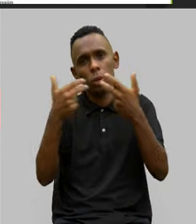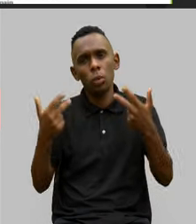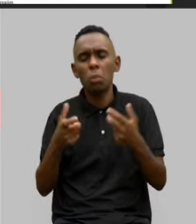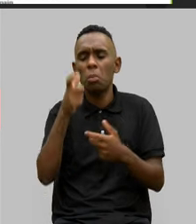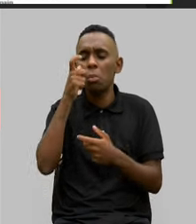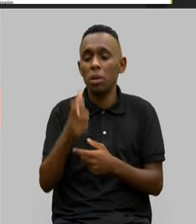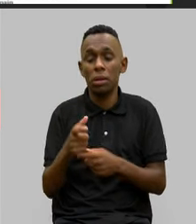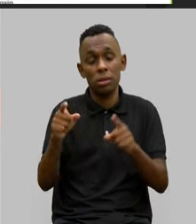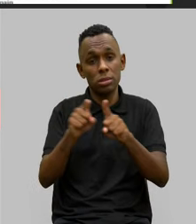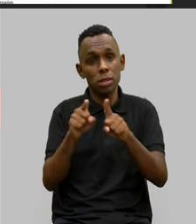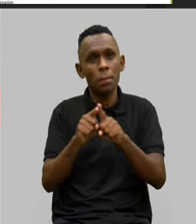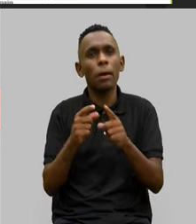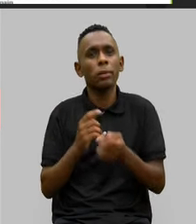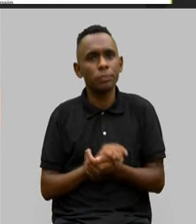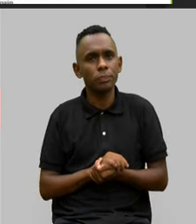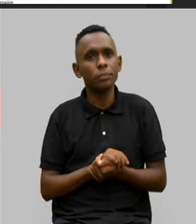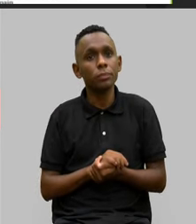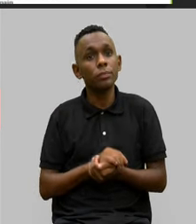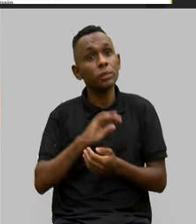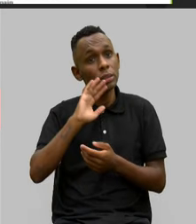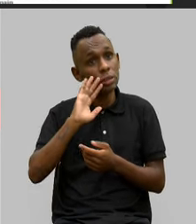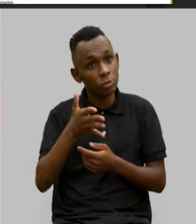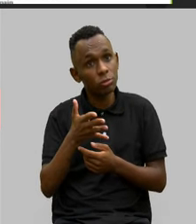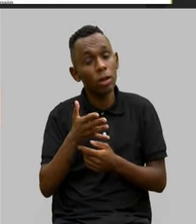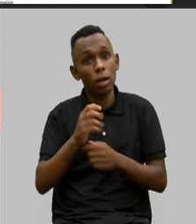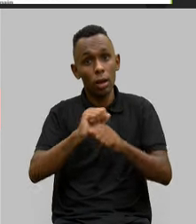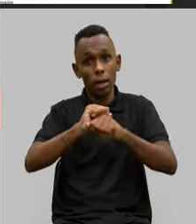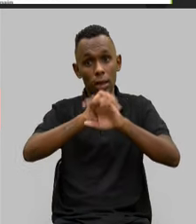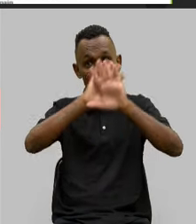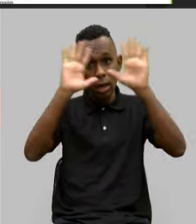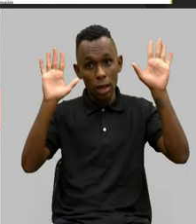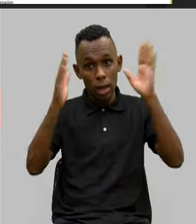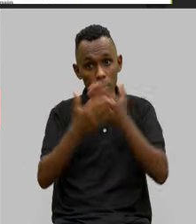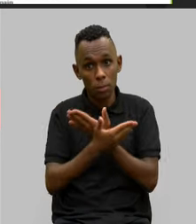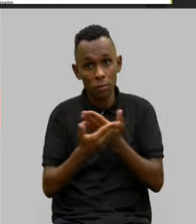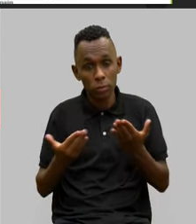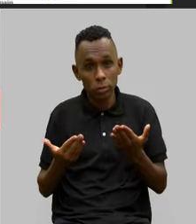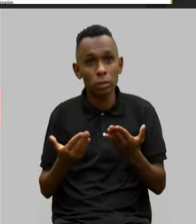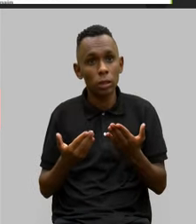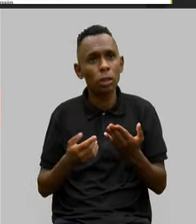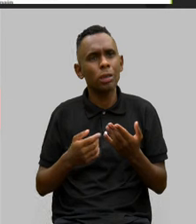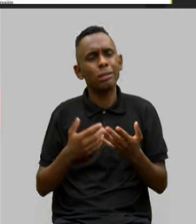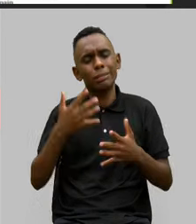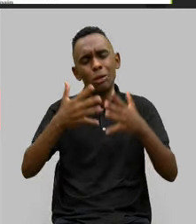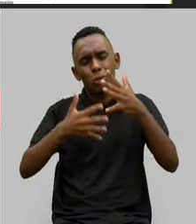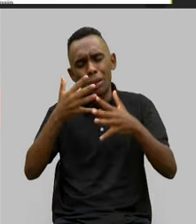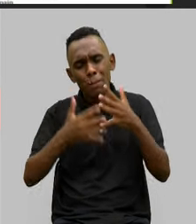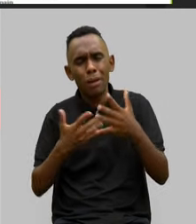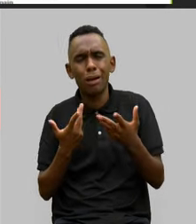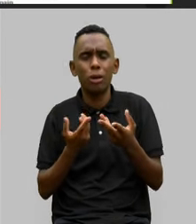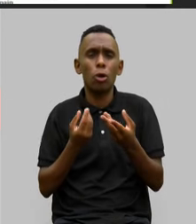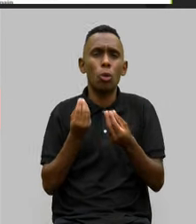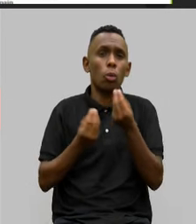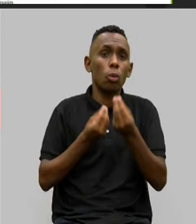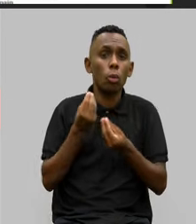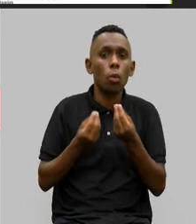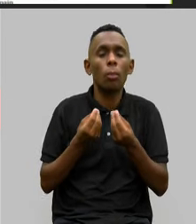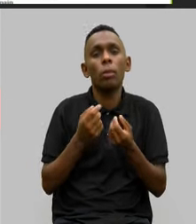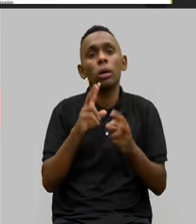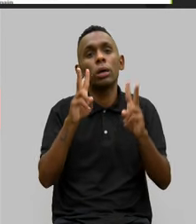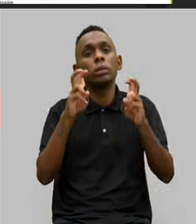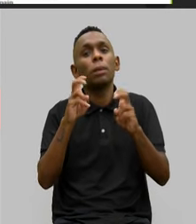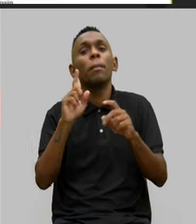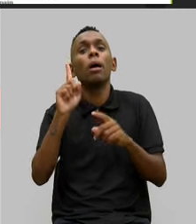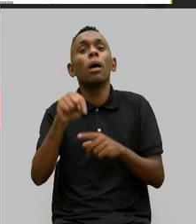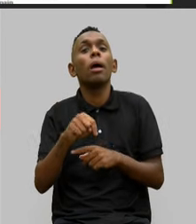interessante e aqui eu tô já deixando bastante Claro para vocês e existe uma confusão muito grande a respeito de o